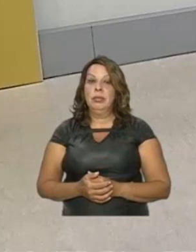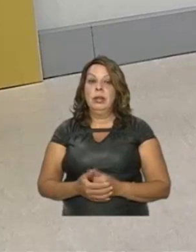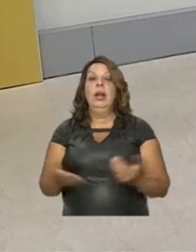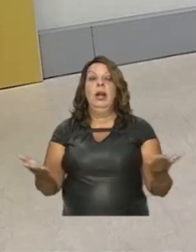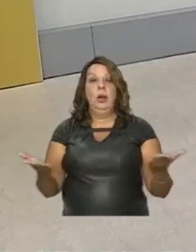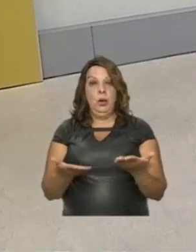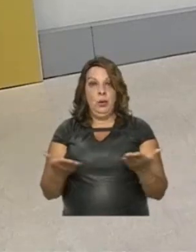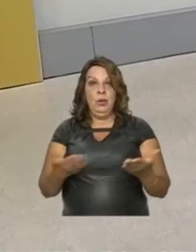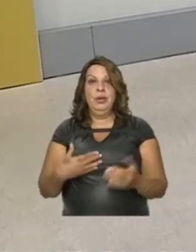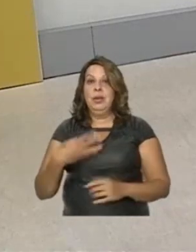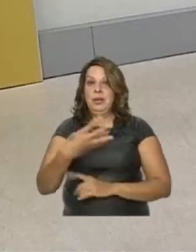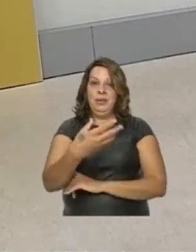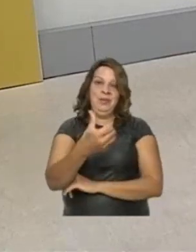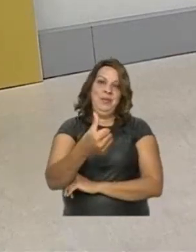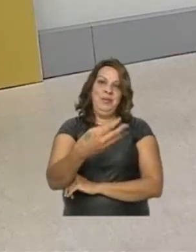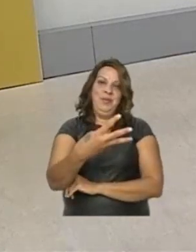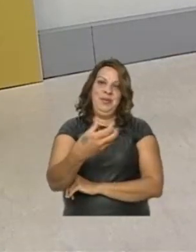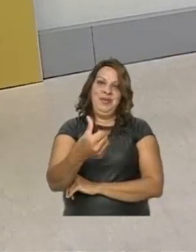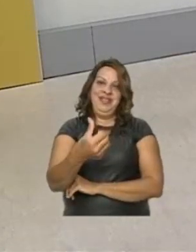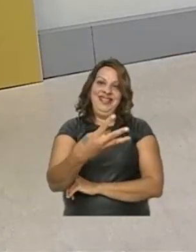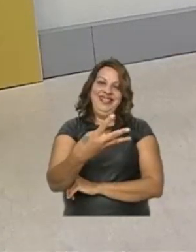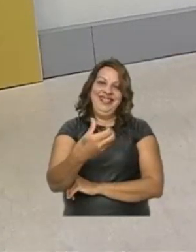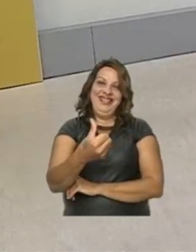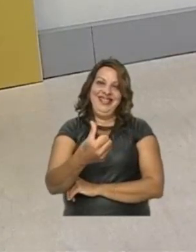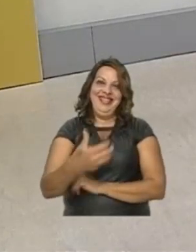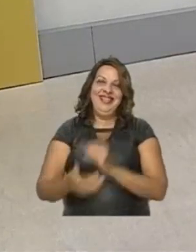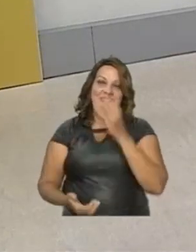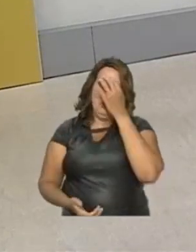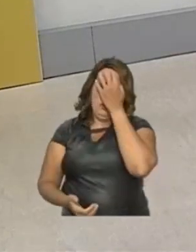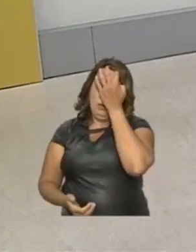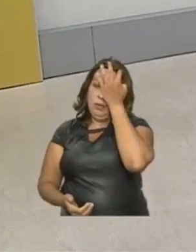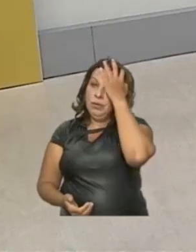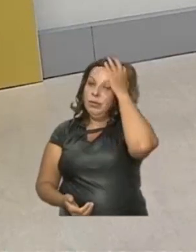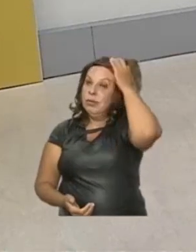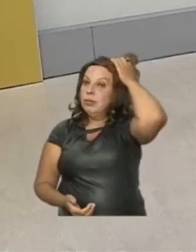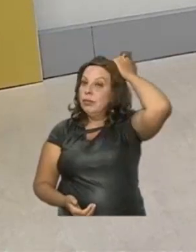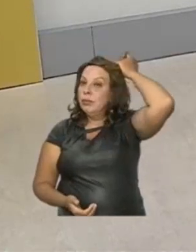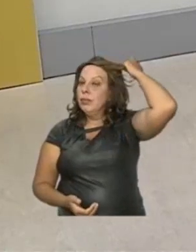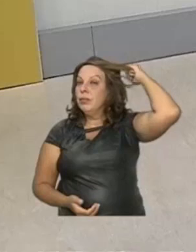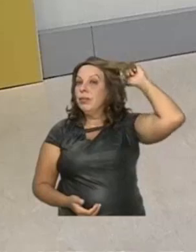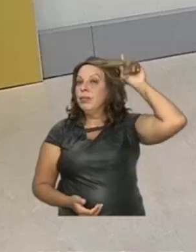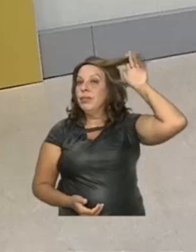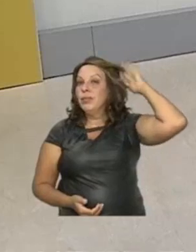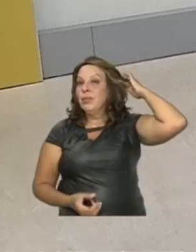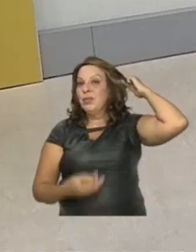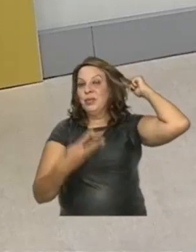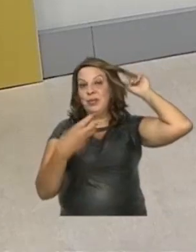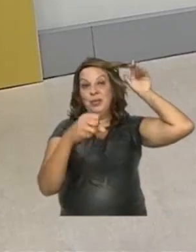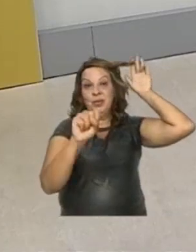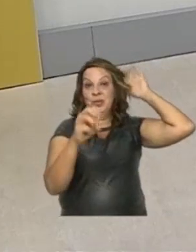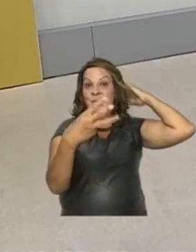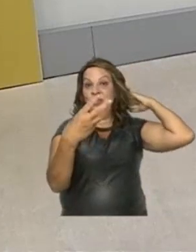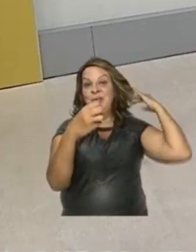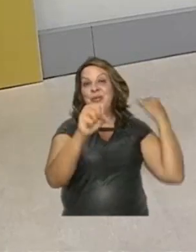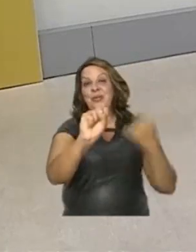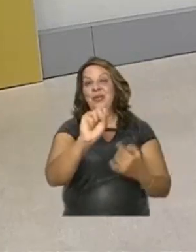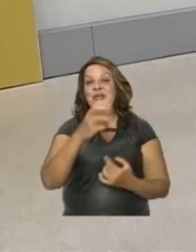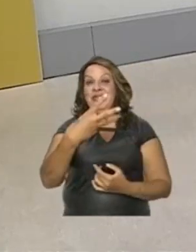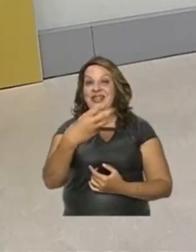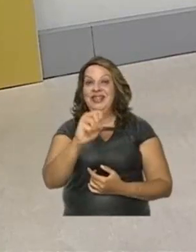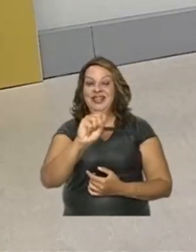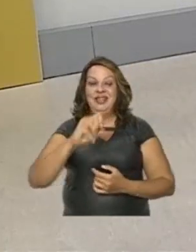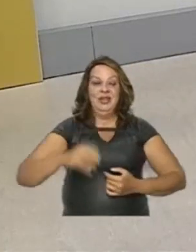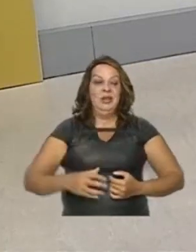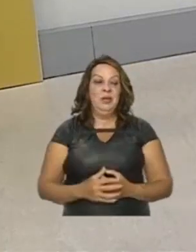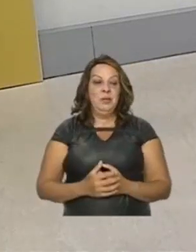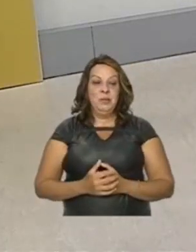E agora 46, 46, 46, 46. 38, 38, vai marcando